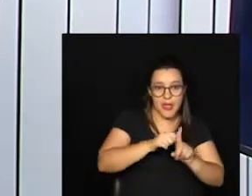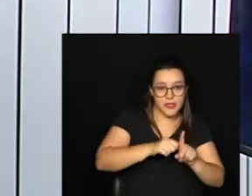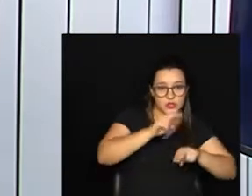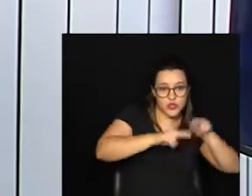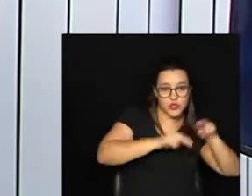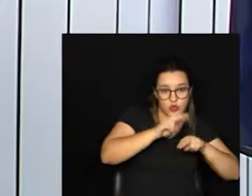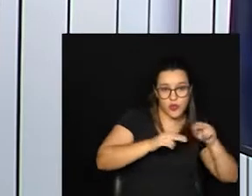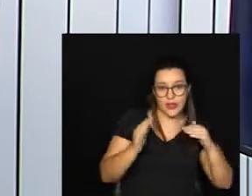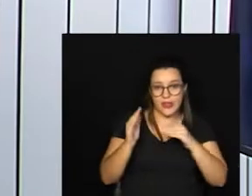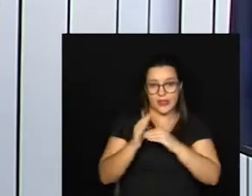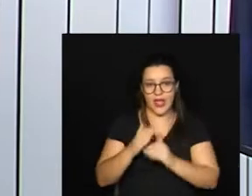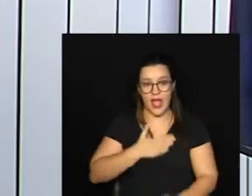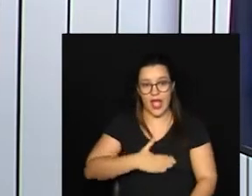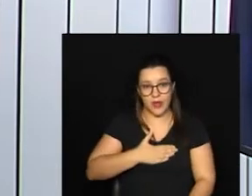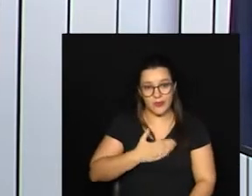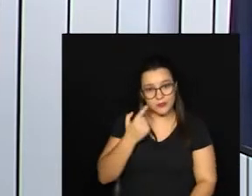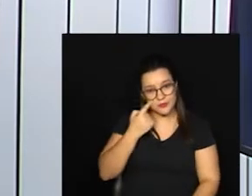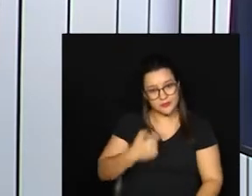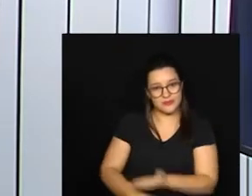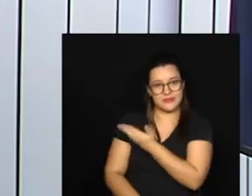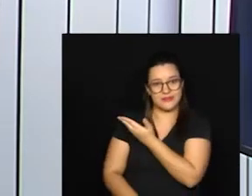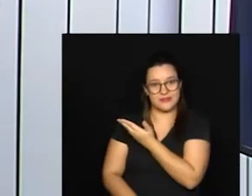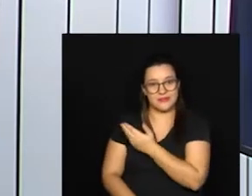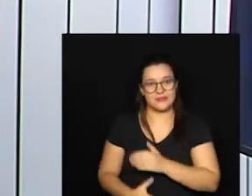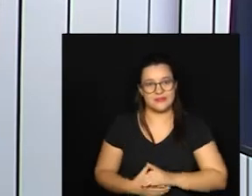e agosto. Acompanhe.